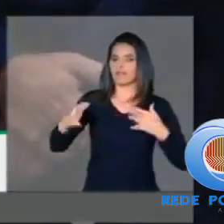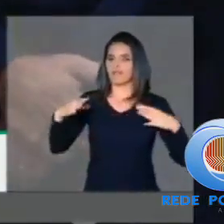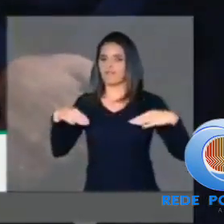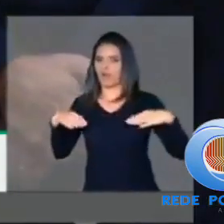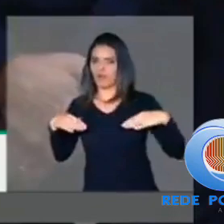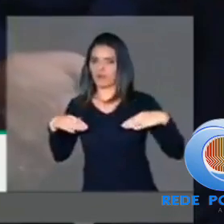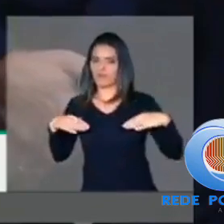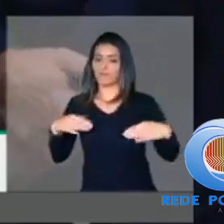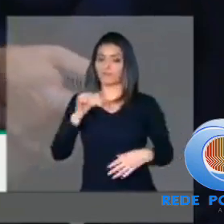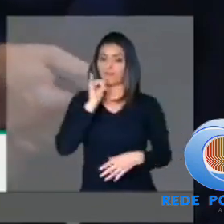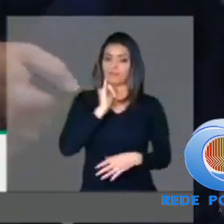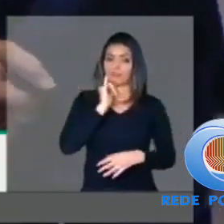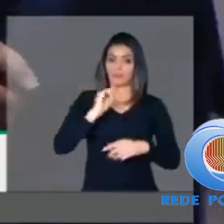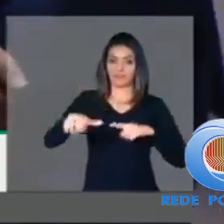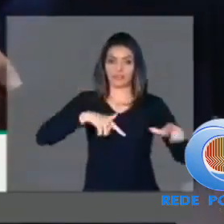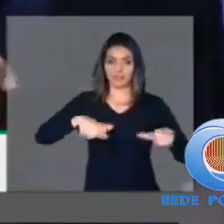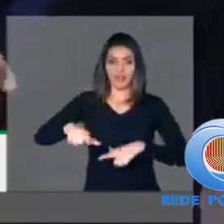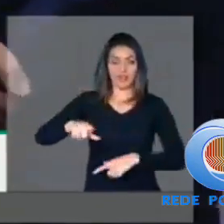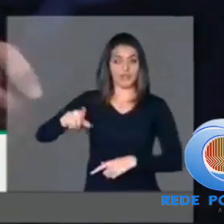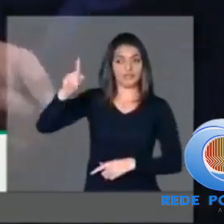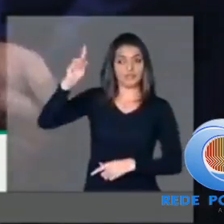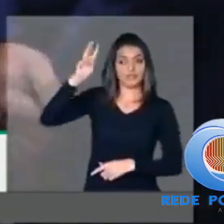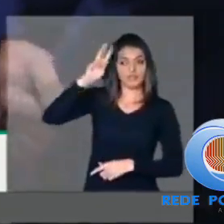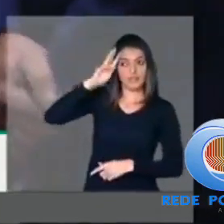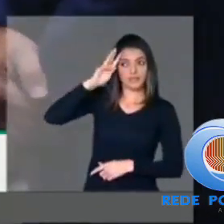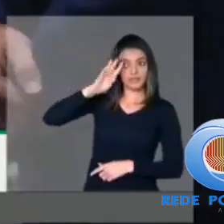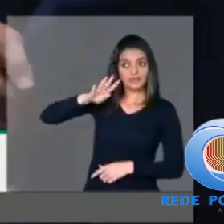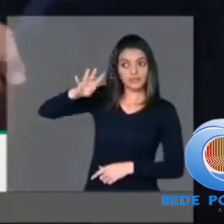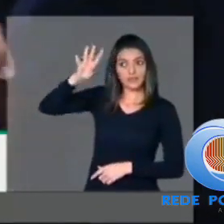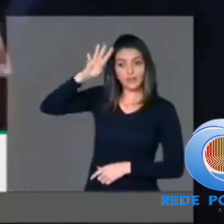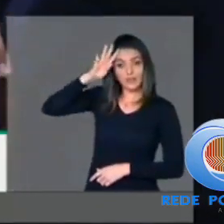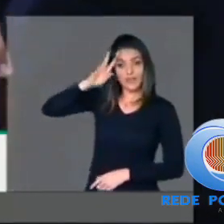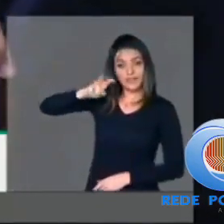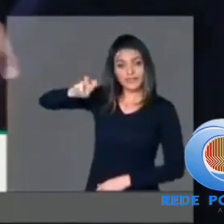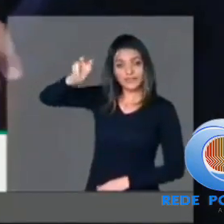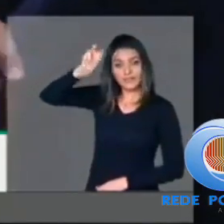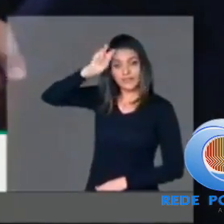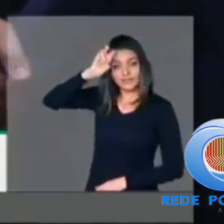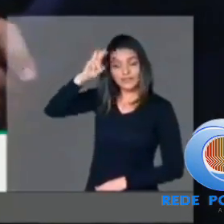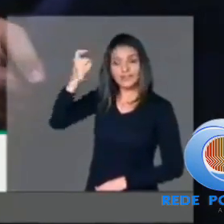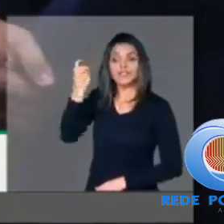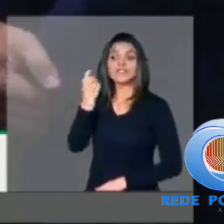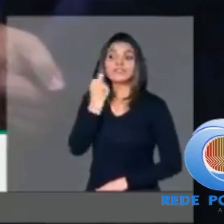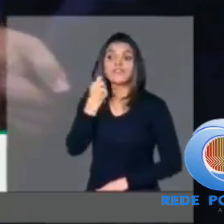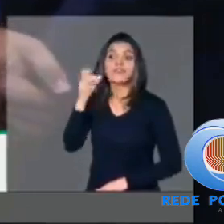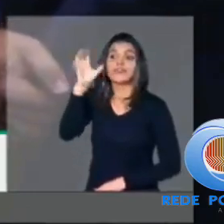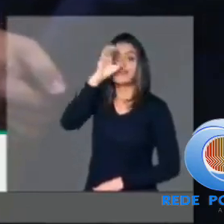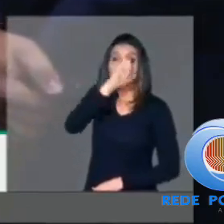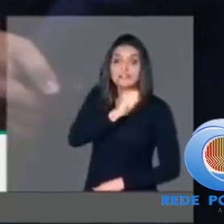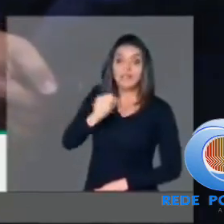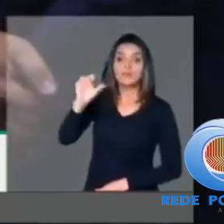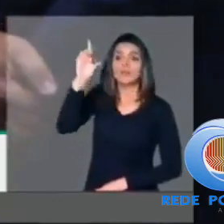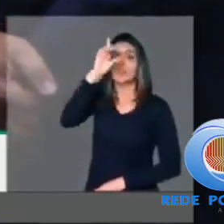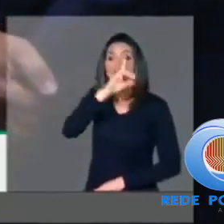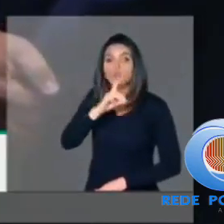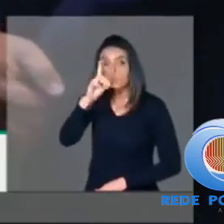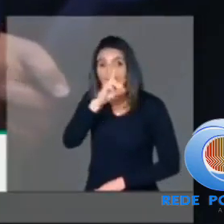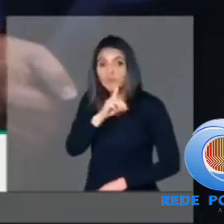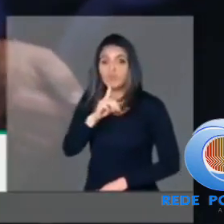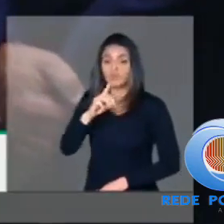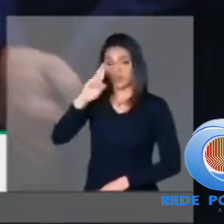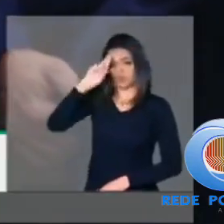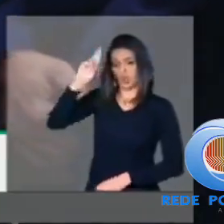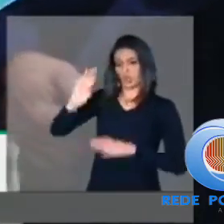domingo, o patrão vai dizer no dia que ele quiser, quando ele compensa, e não vai ter a compensação. O dia